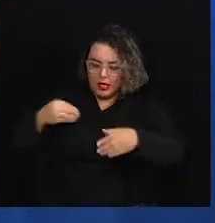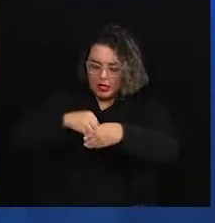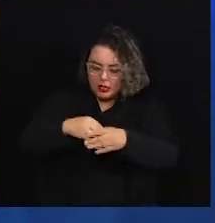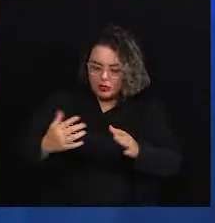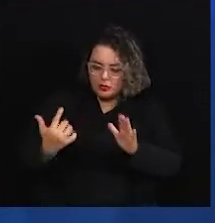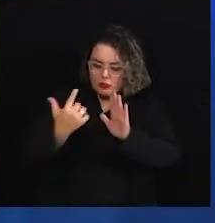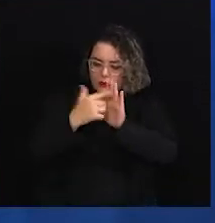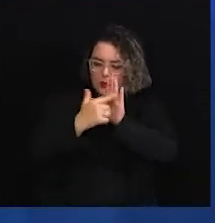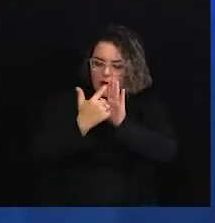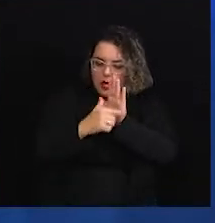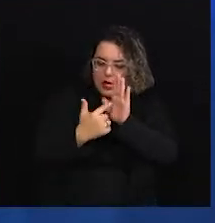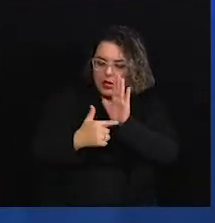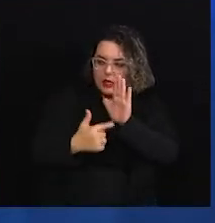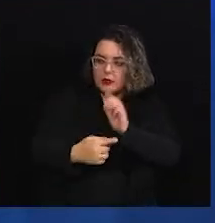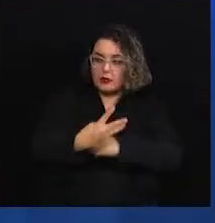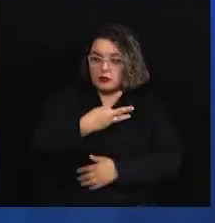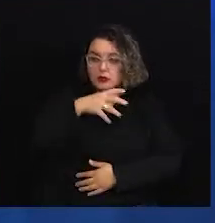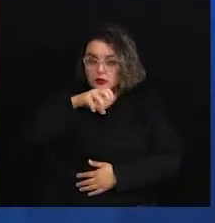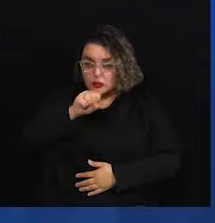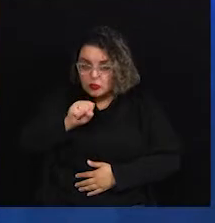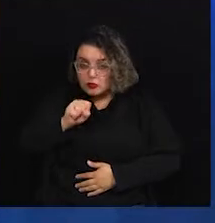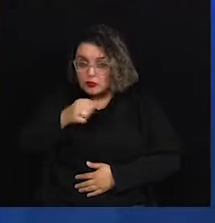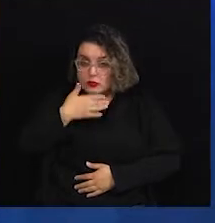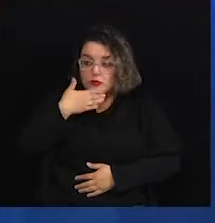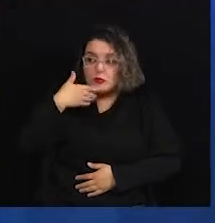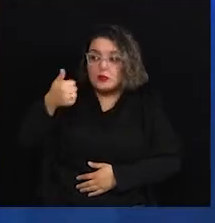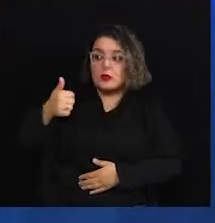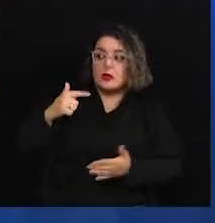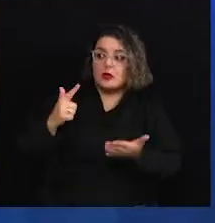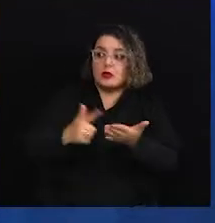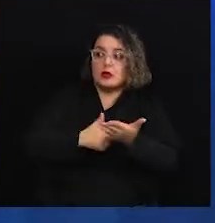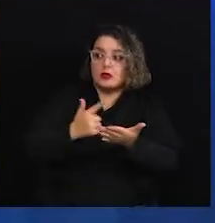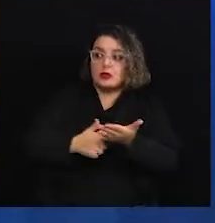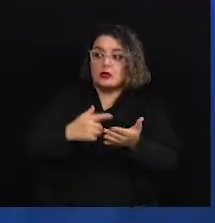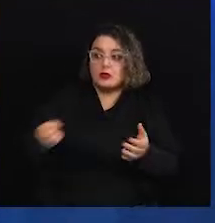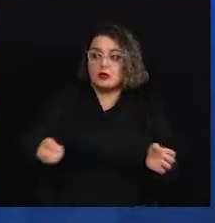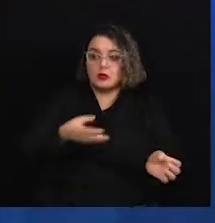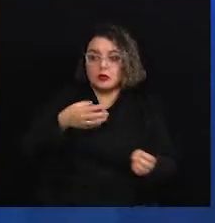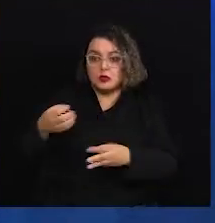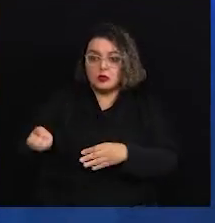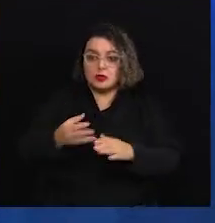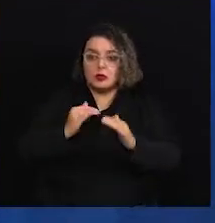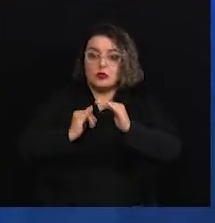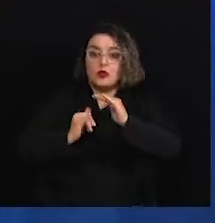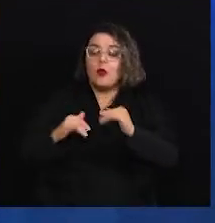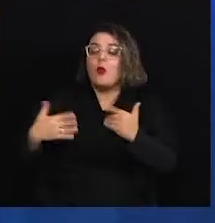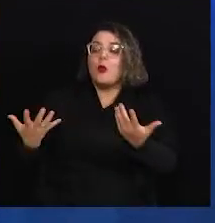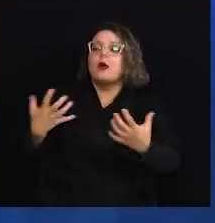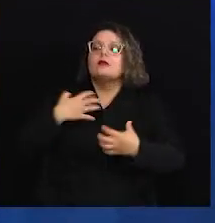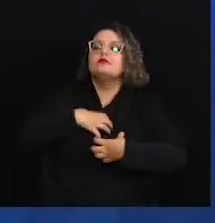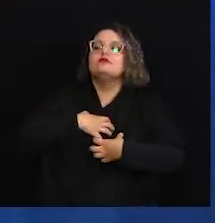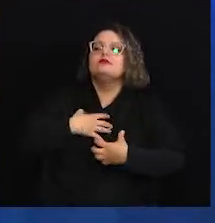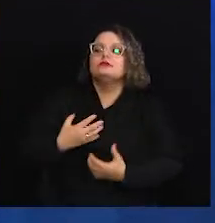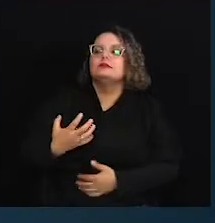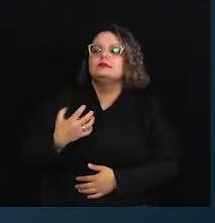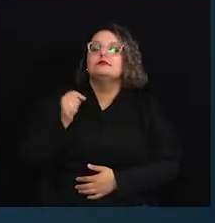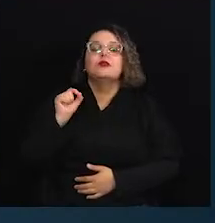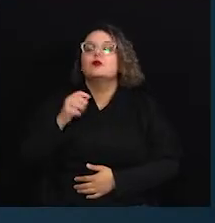entrou aí numa lista dos 48 melhores livros de inovação em startups, qual é a